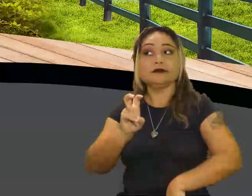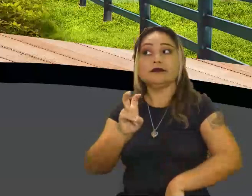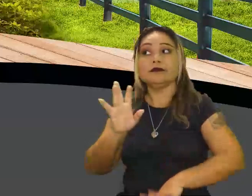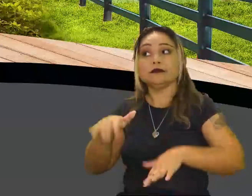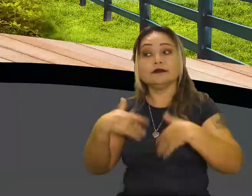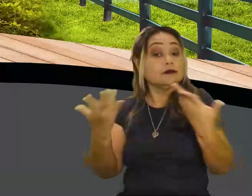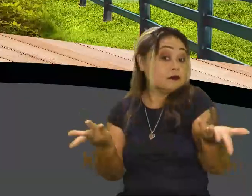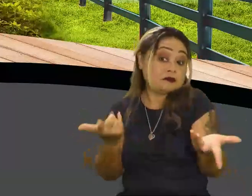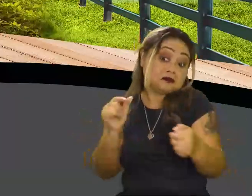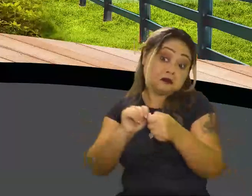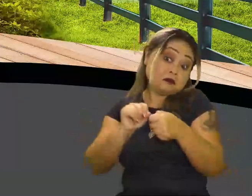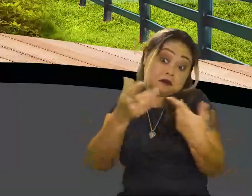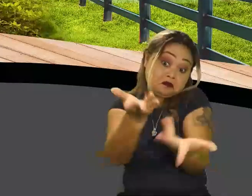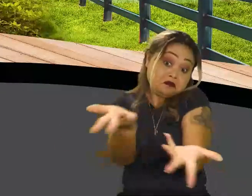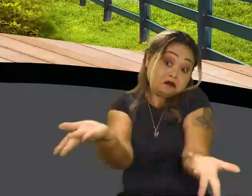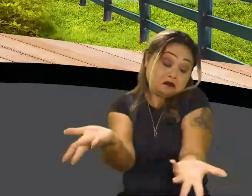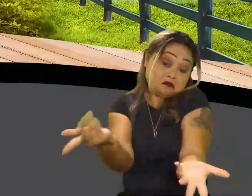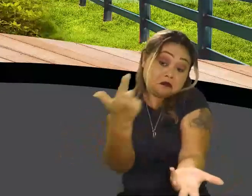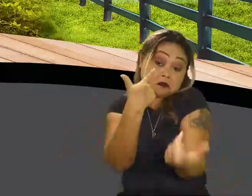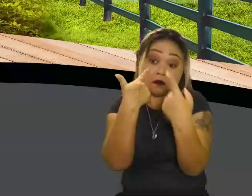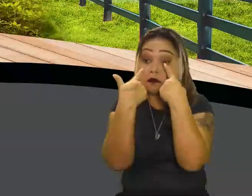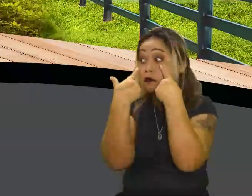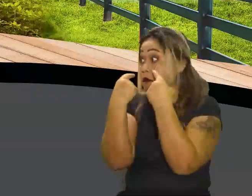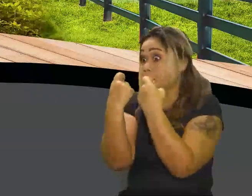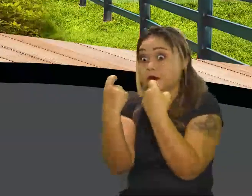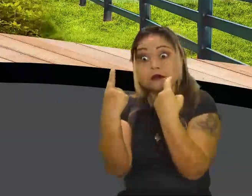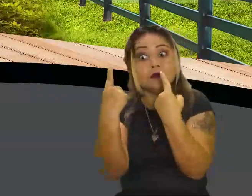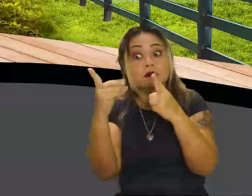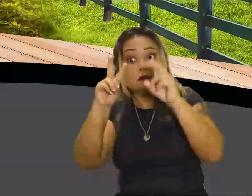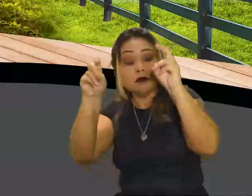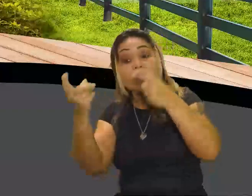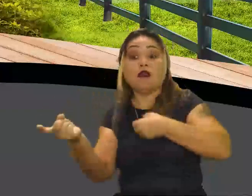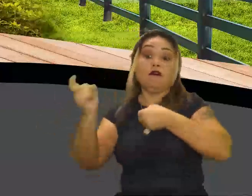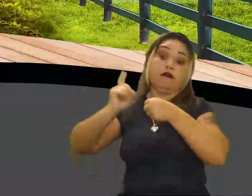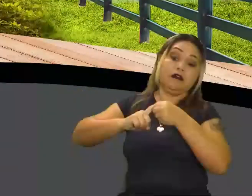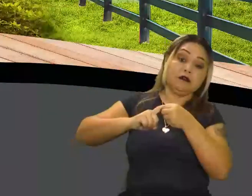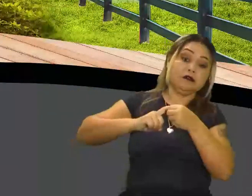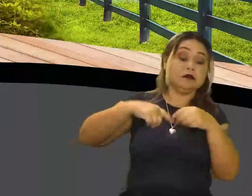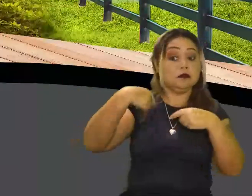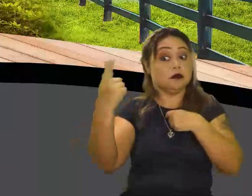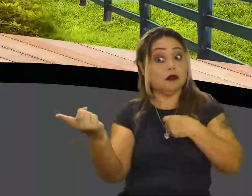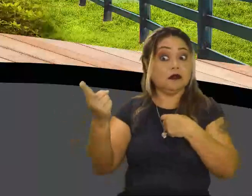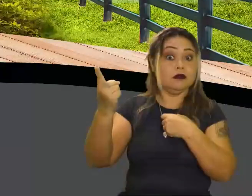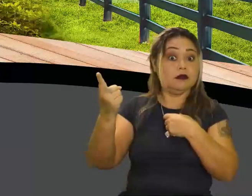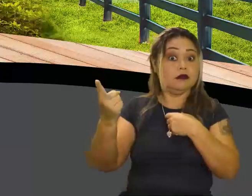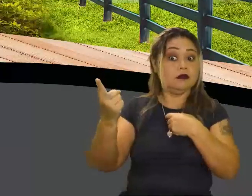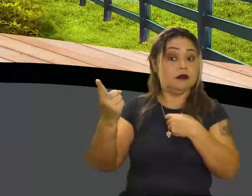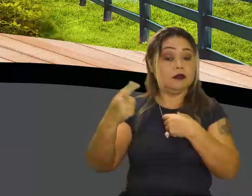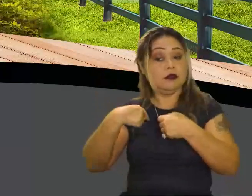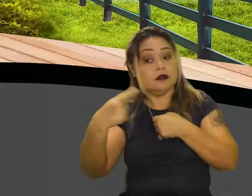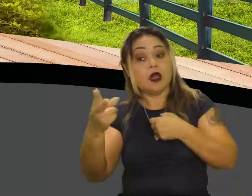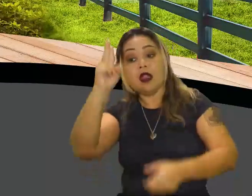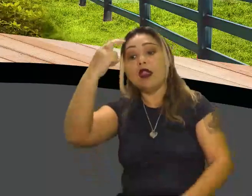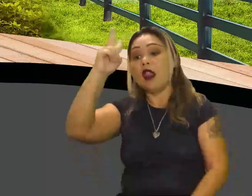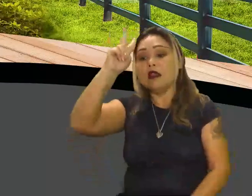Mas eu não sei o que ele está fazendo. Agora, te interessou o assunto, aí eu tenho que voltar, fazer o